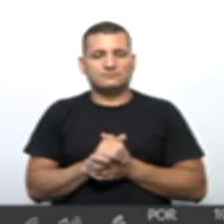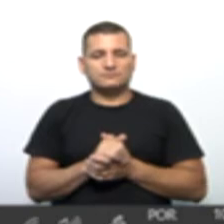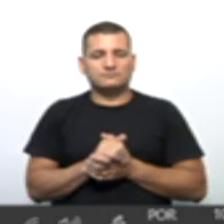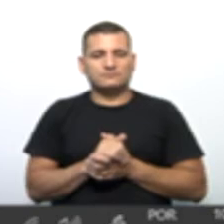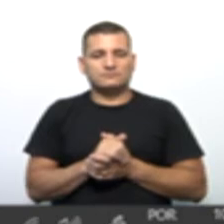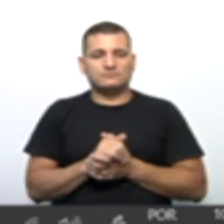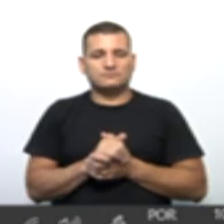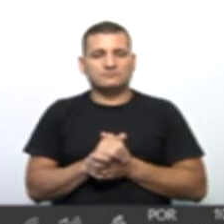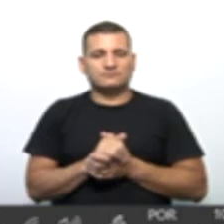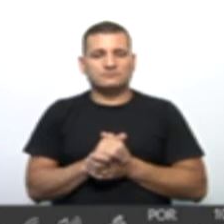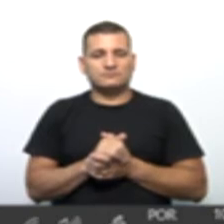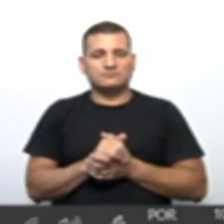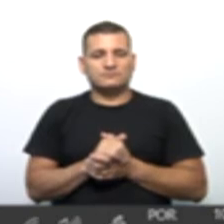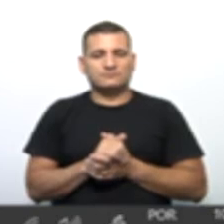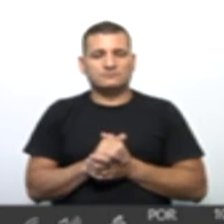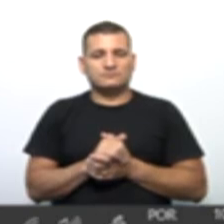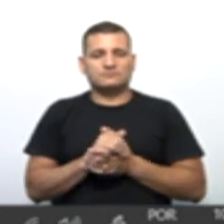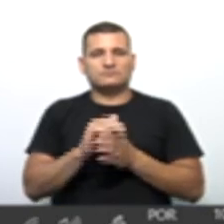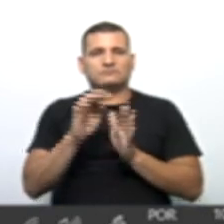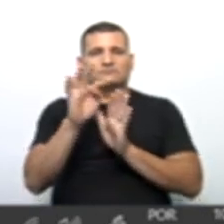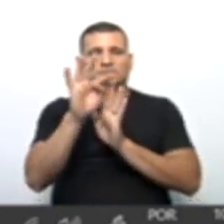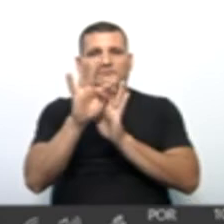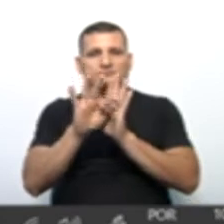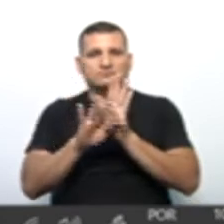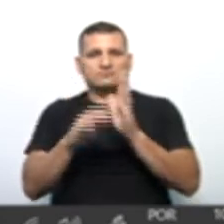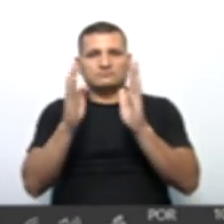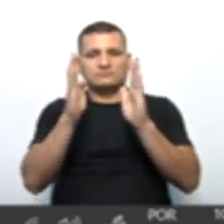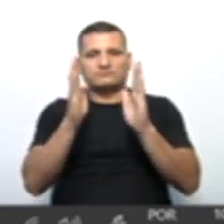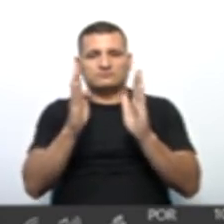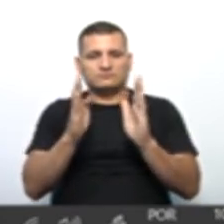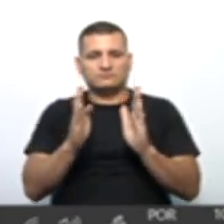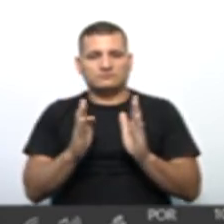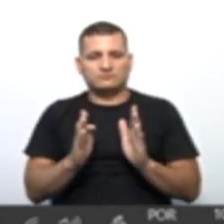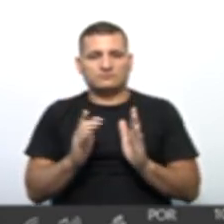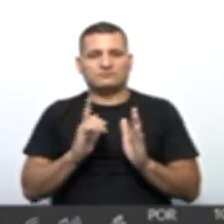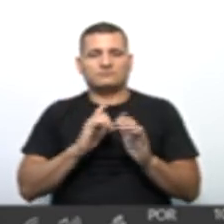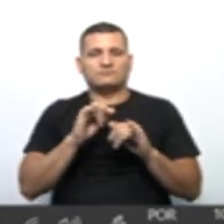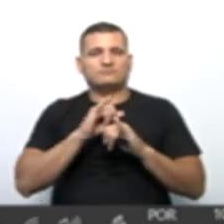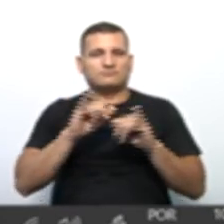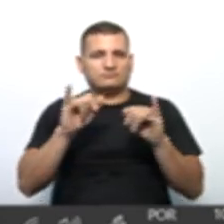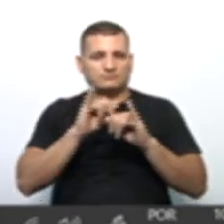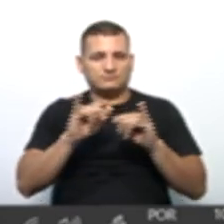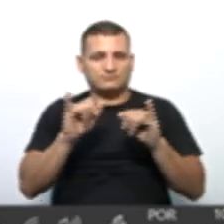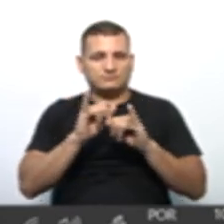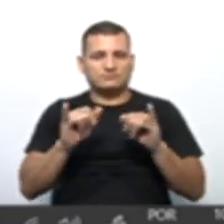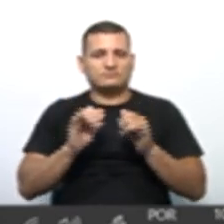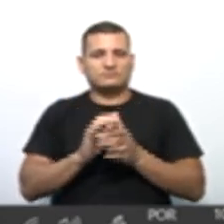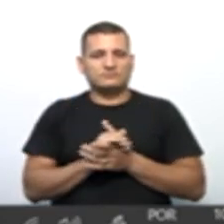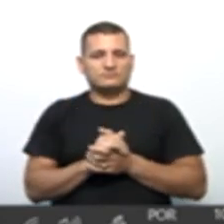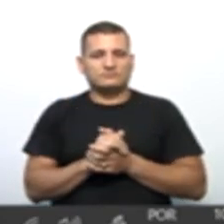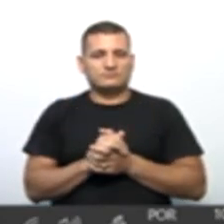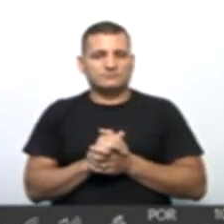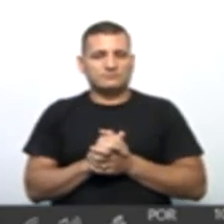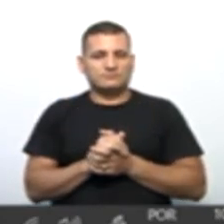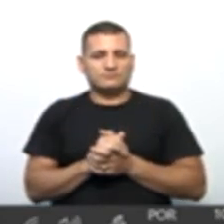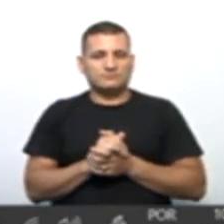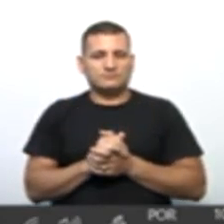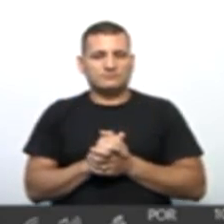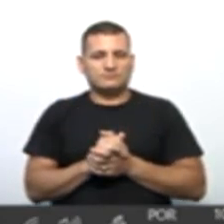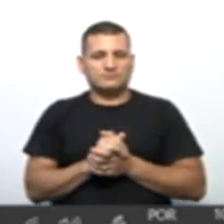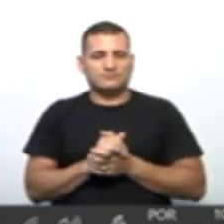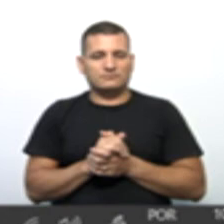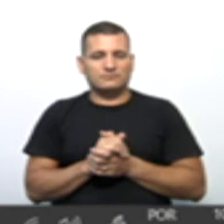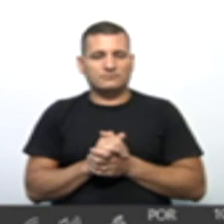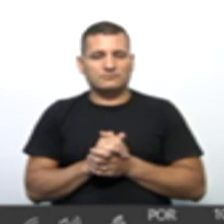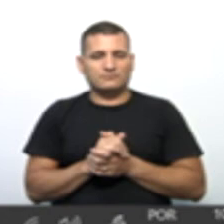desce aí tem uma uma propagandazinha pessoa saber isso dá aquela descansar e também essa propaganda aquela